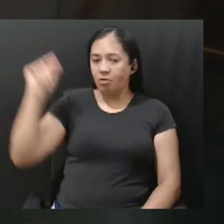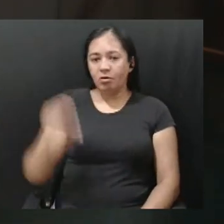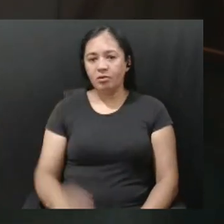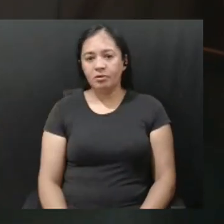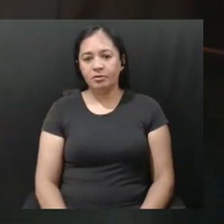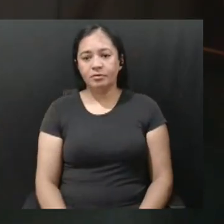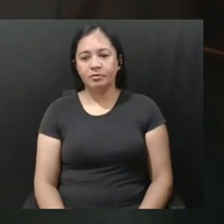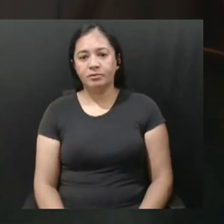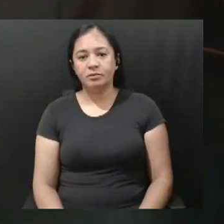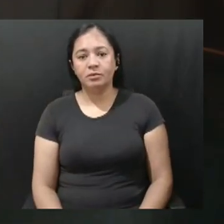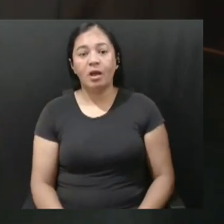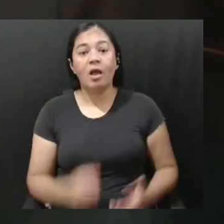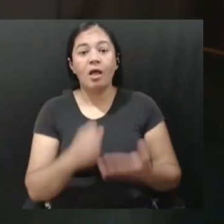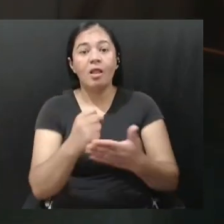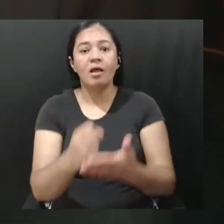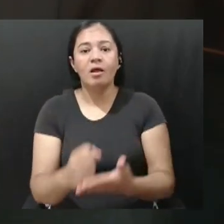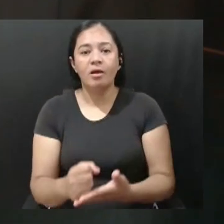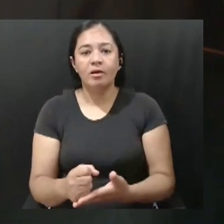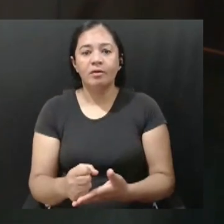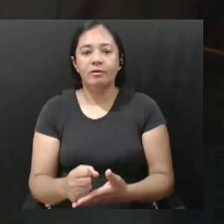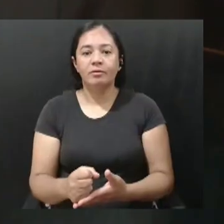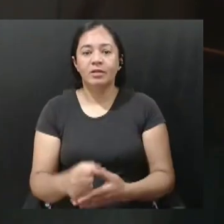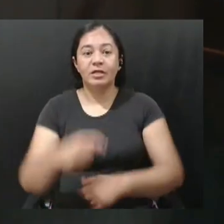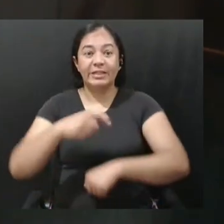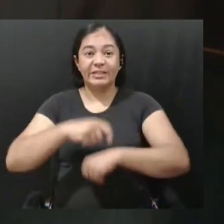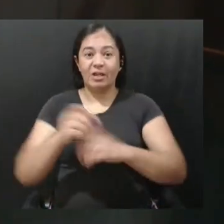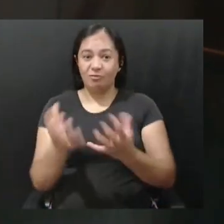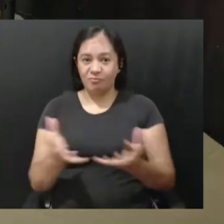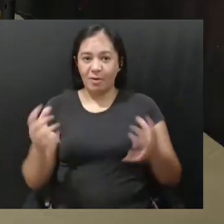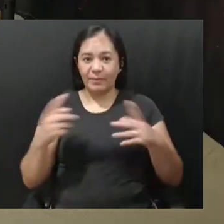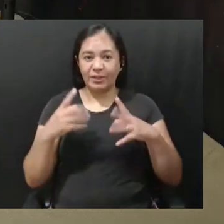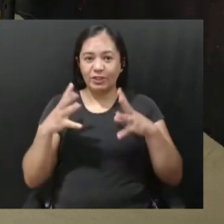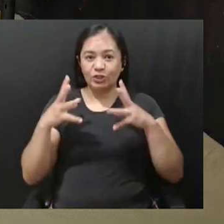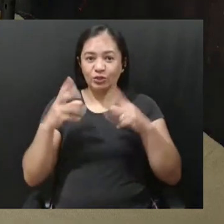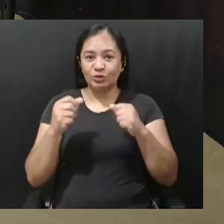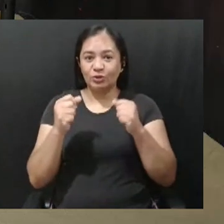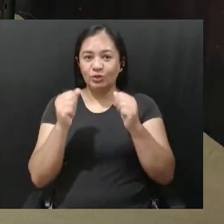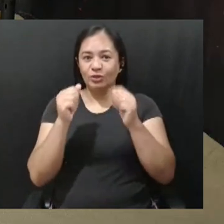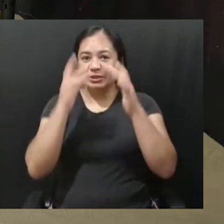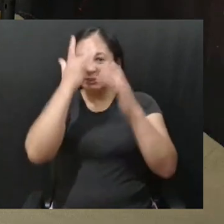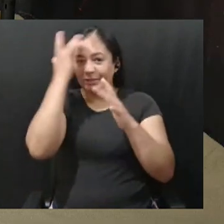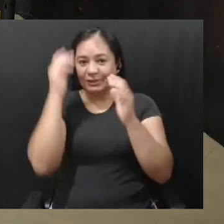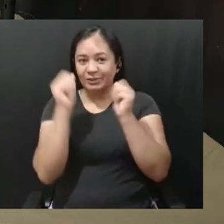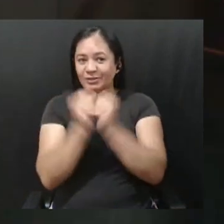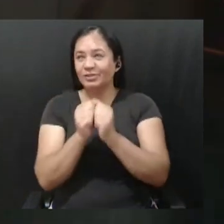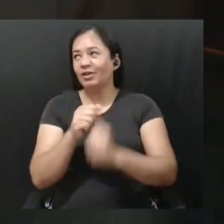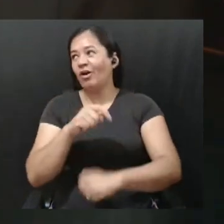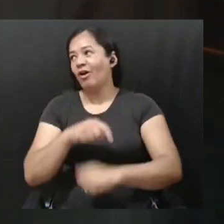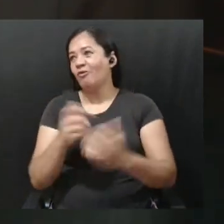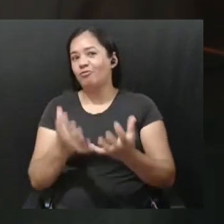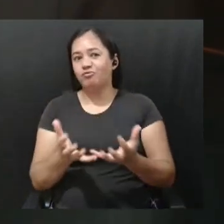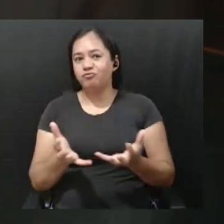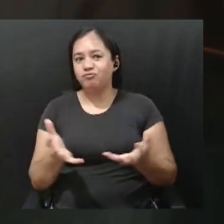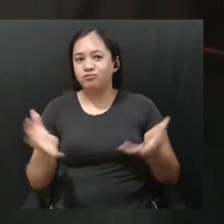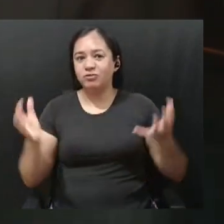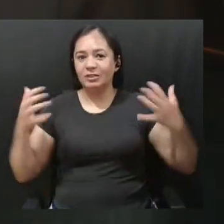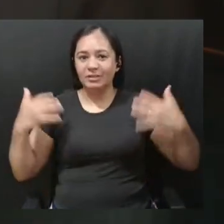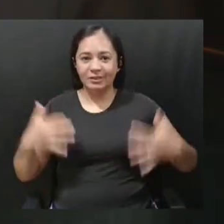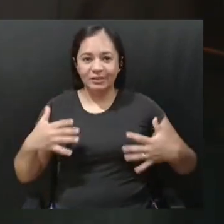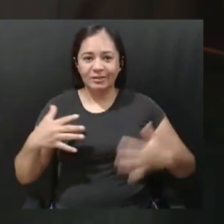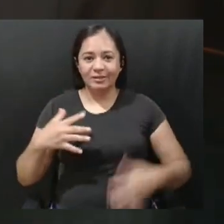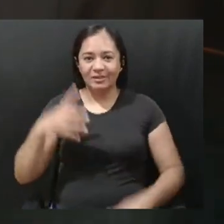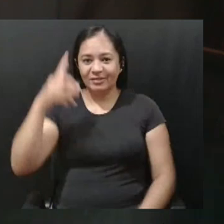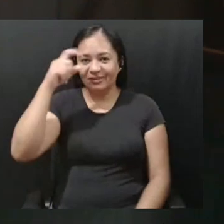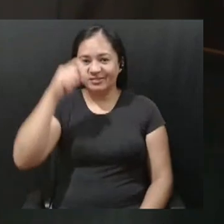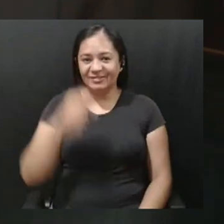hora da ceia, porque daí tá todo mundo junto. Gente, hora da ceia, né? É uma tensão, para e pensa. Claro que eu tô trazendo caos aqui pra